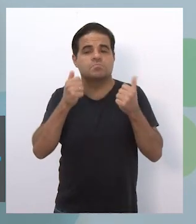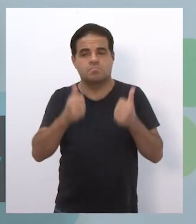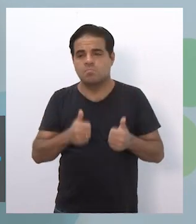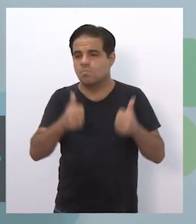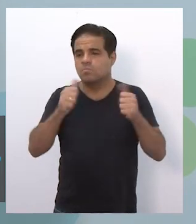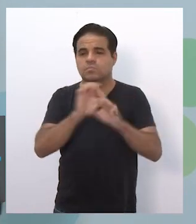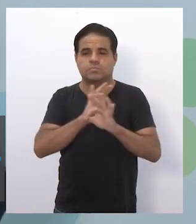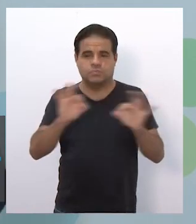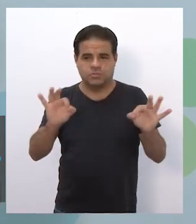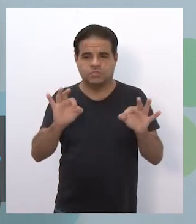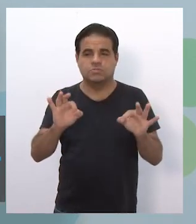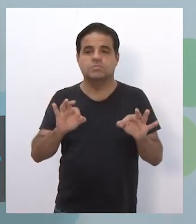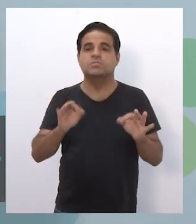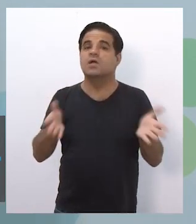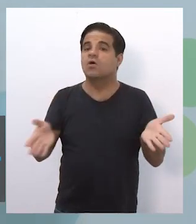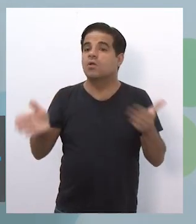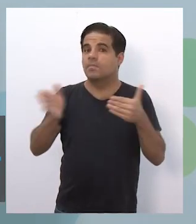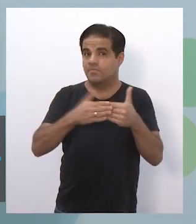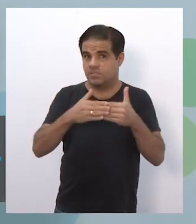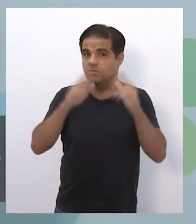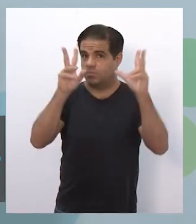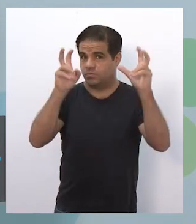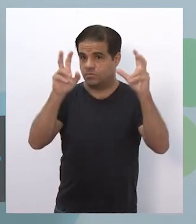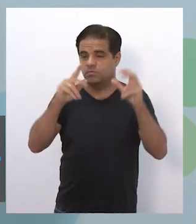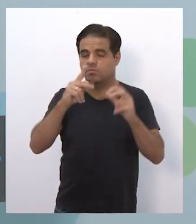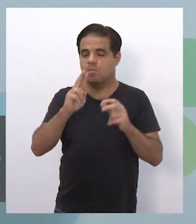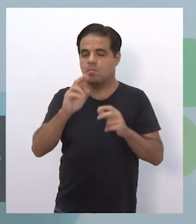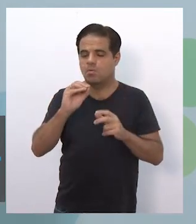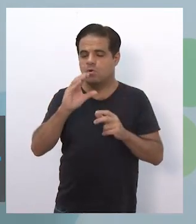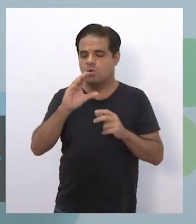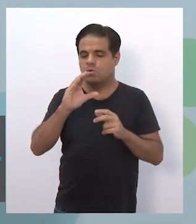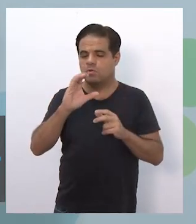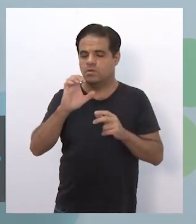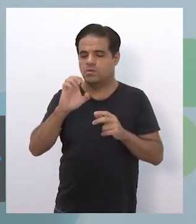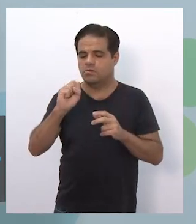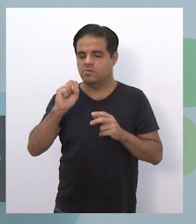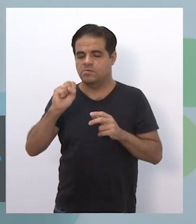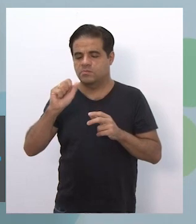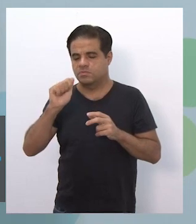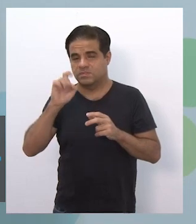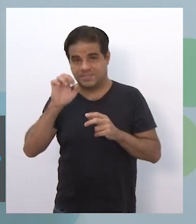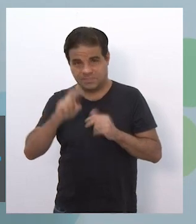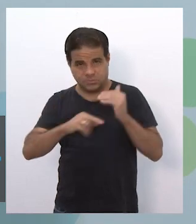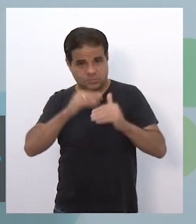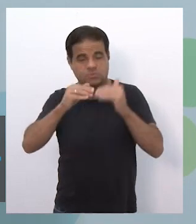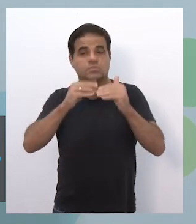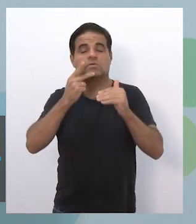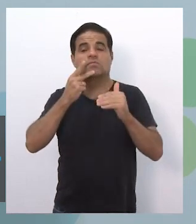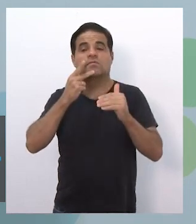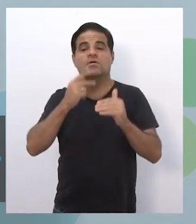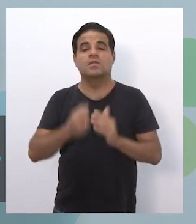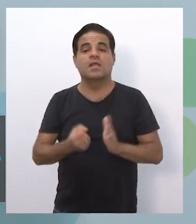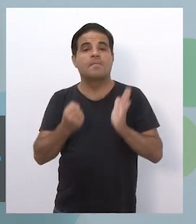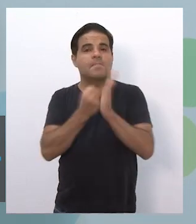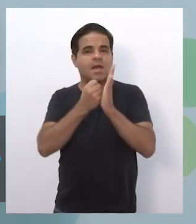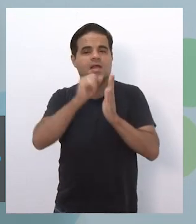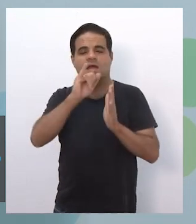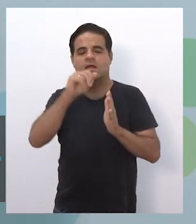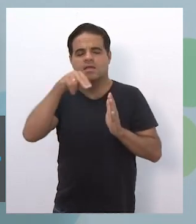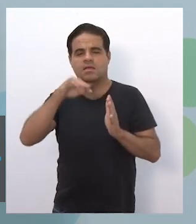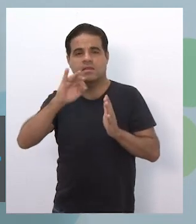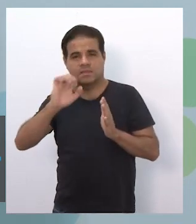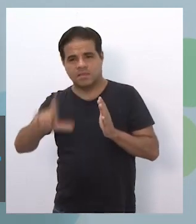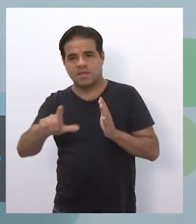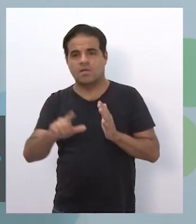né? Aí, só para fechar do processador, que o Rodrigo também falou, é isso. A gente fala um pouco mais da linha Intel, porque a